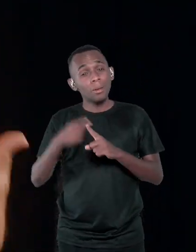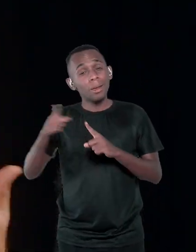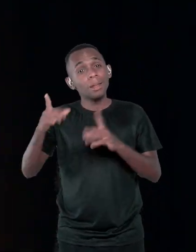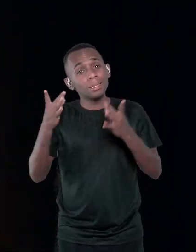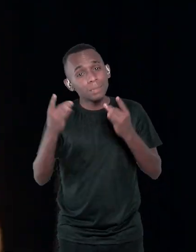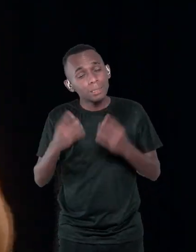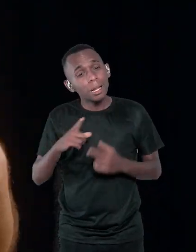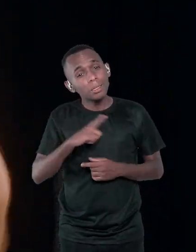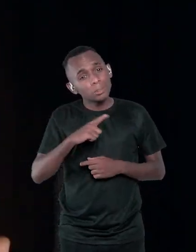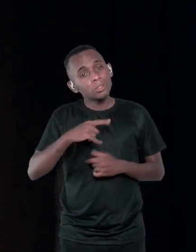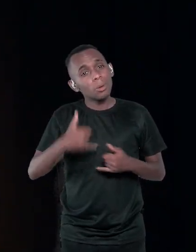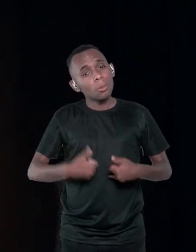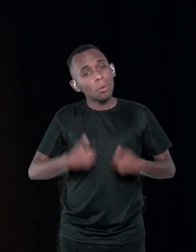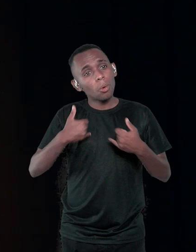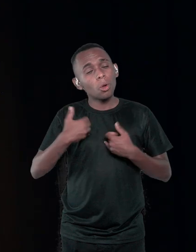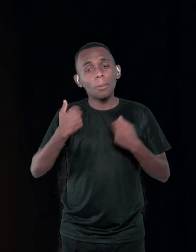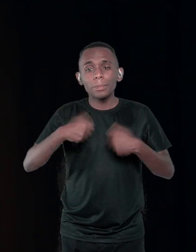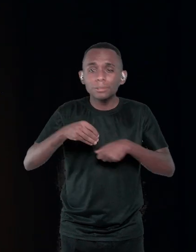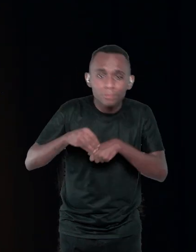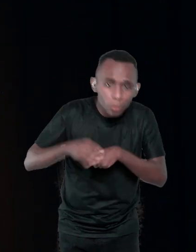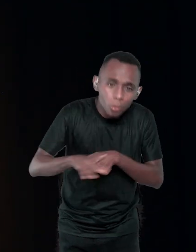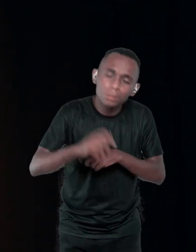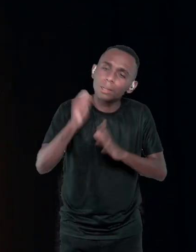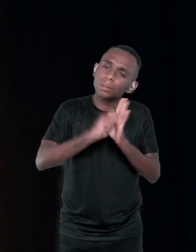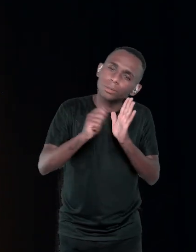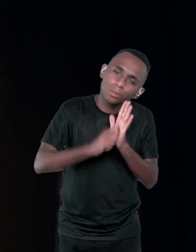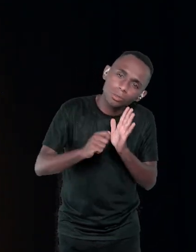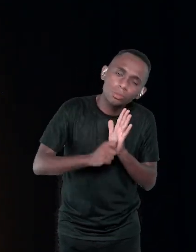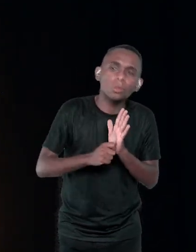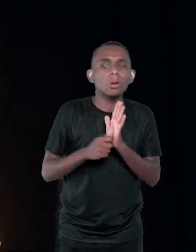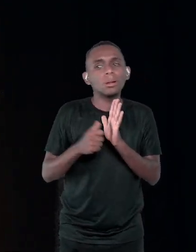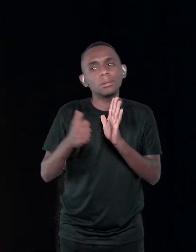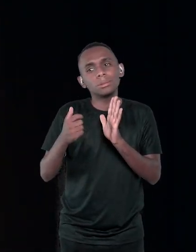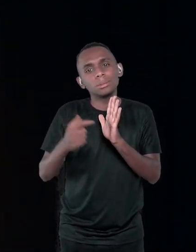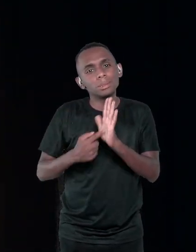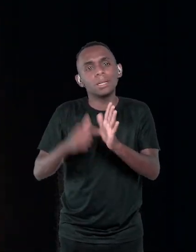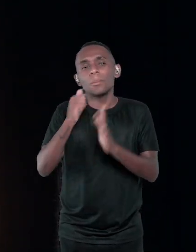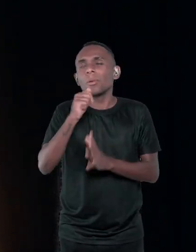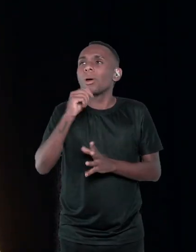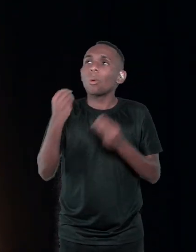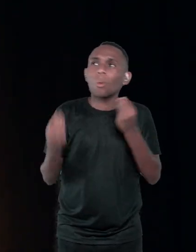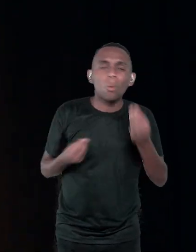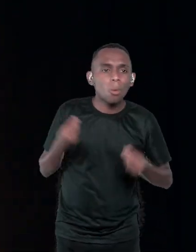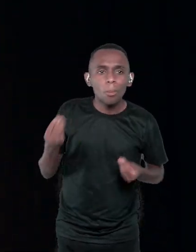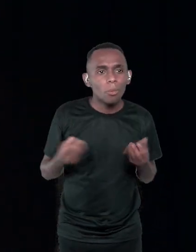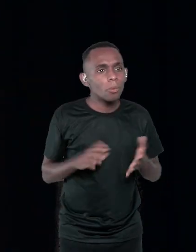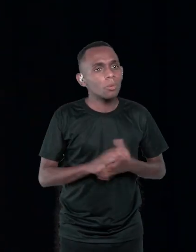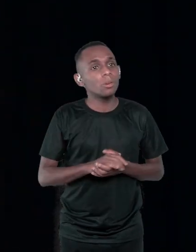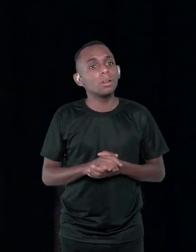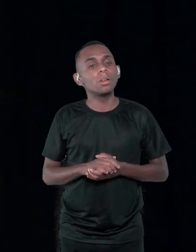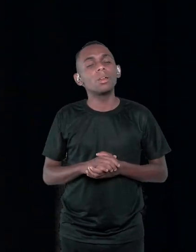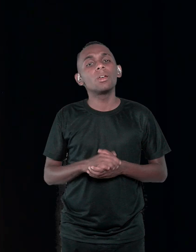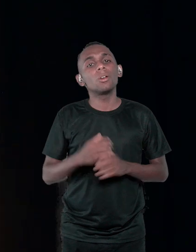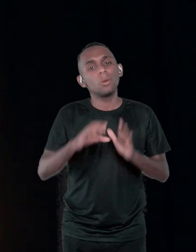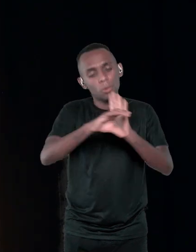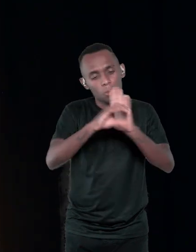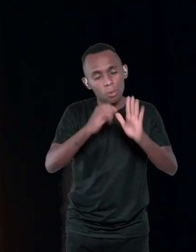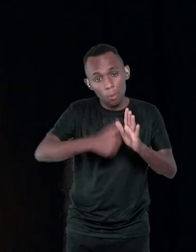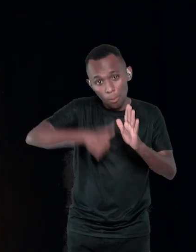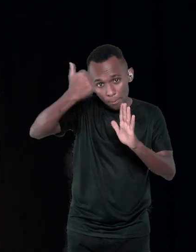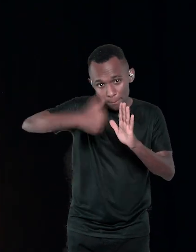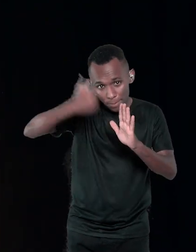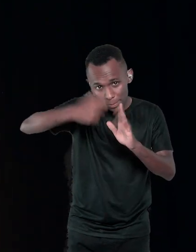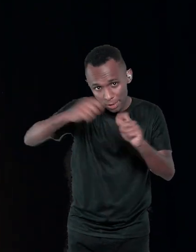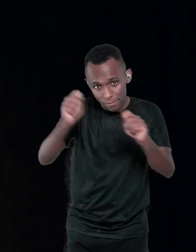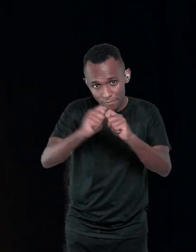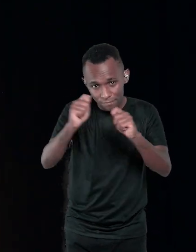um privilégio. Eu tinha que contar a história dessa mulher. Como? Eu fiz o seguinte primeiro parágrafo, vou ler só o